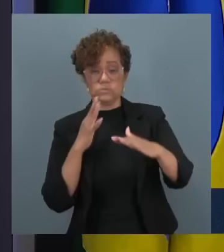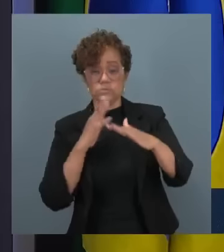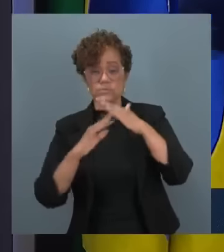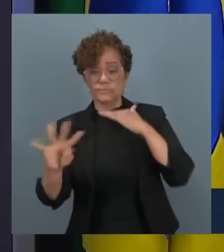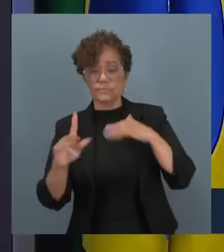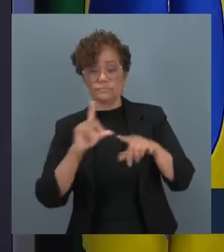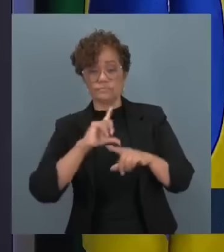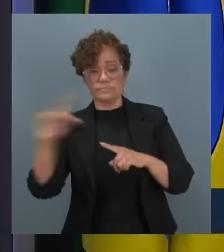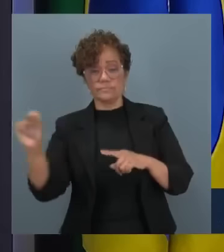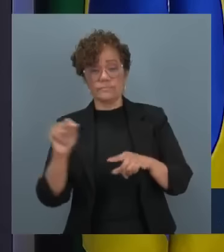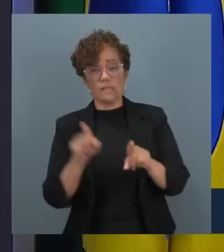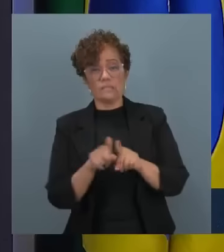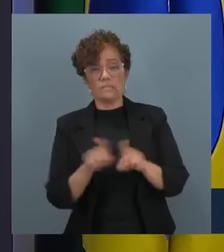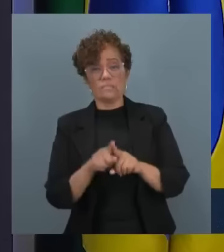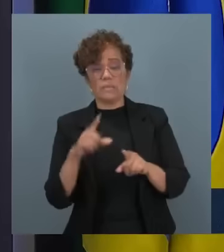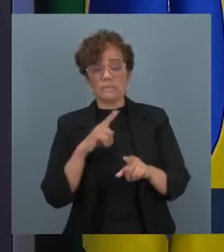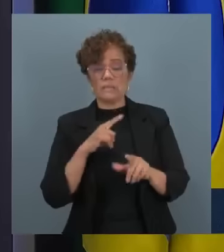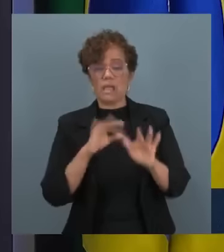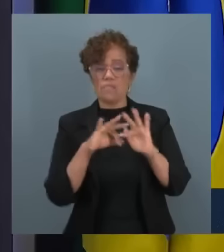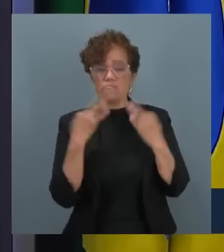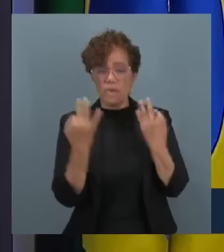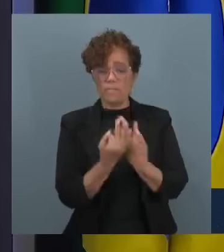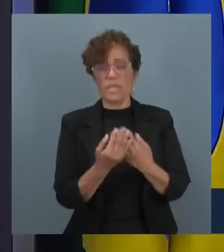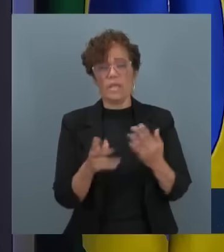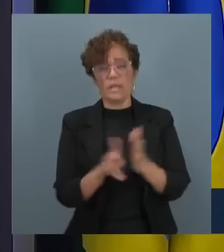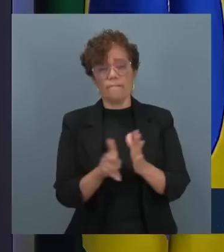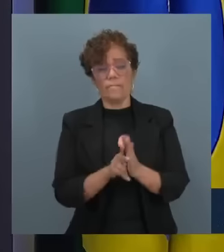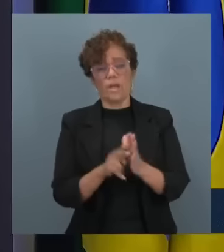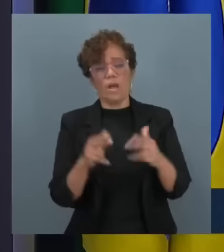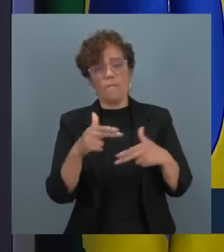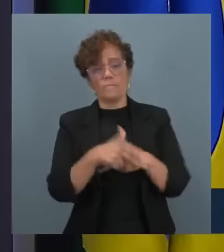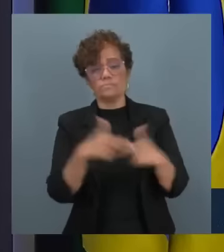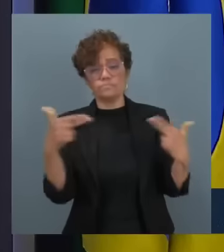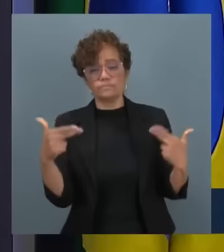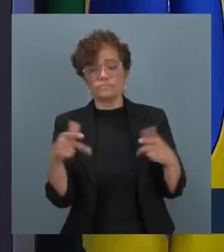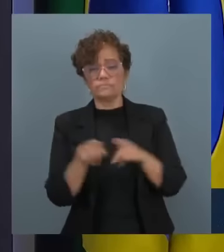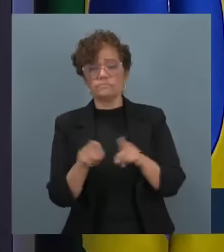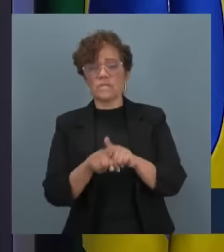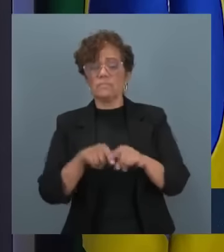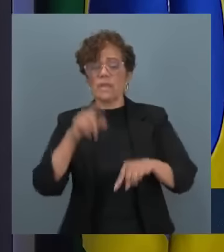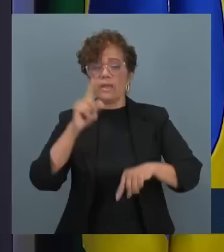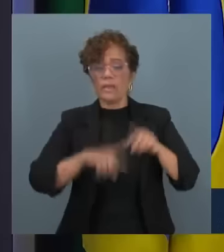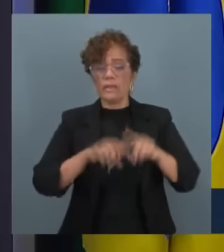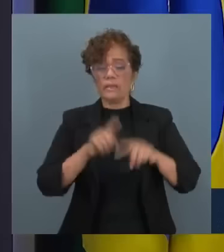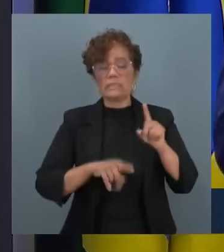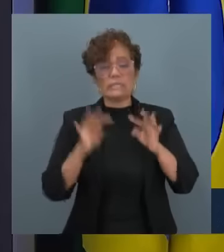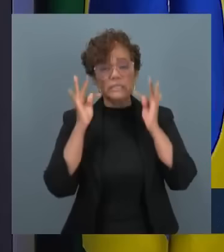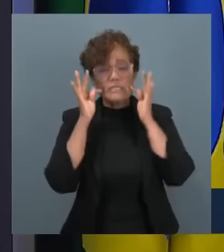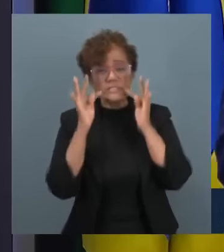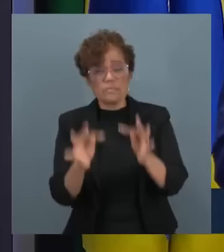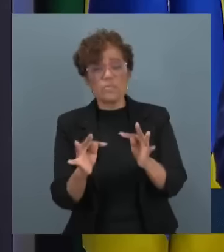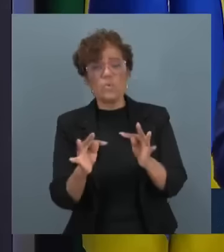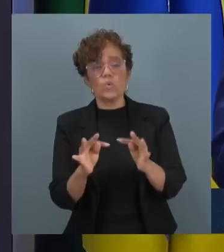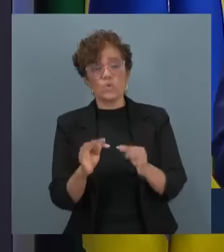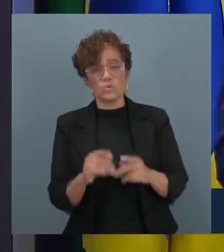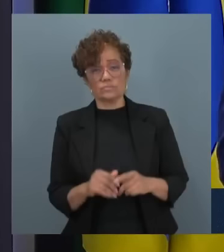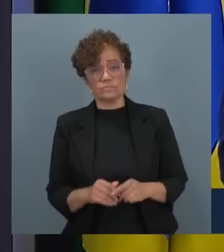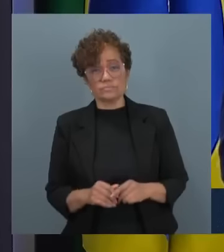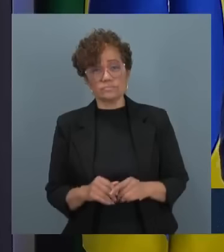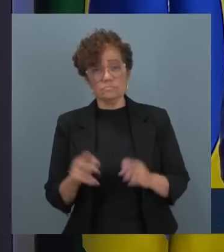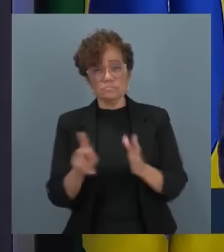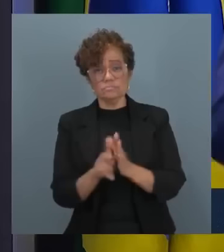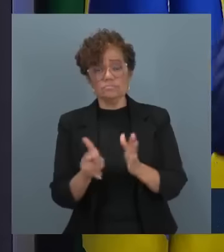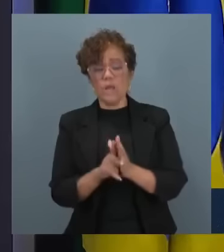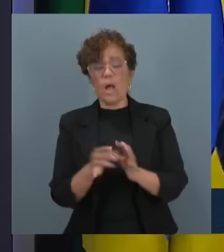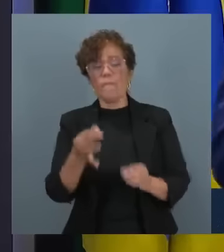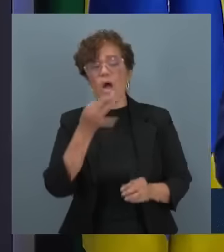seus ancestrais. Já há base jurídica, materialidade, testemunhos e contexto suficiente para